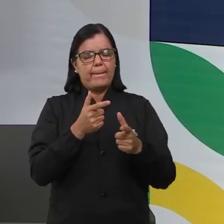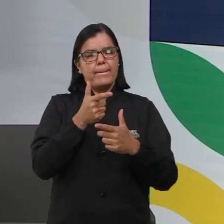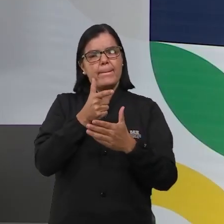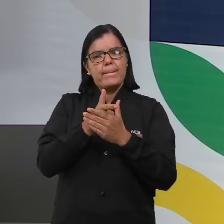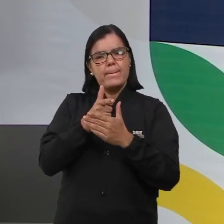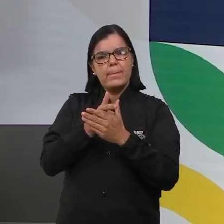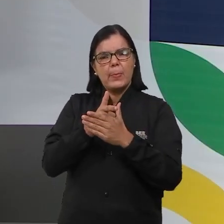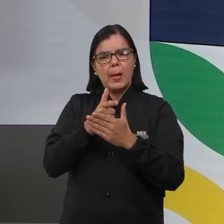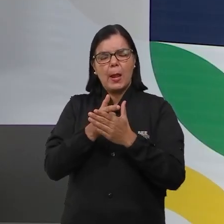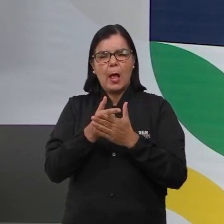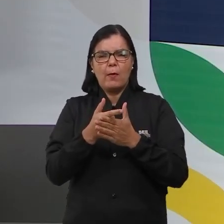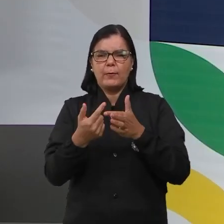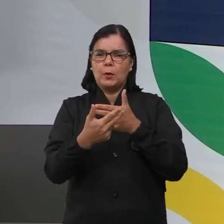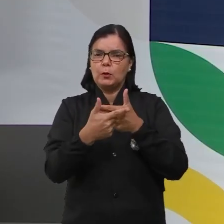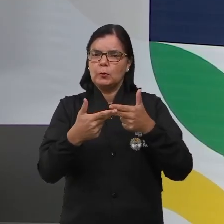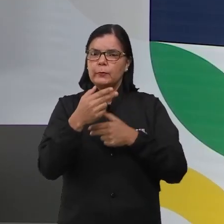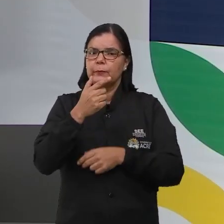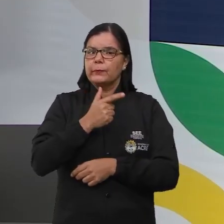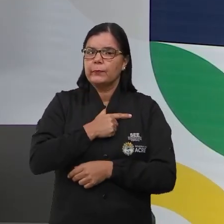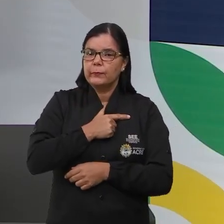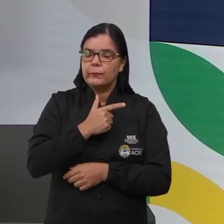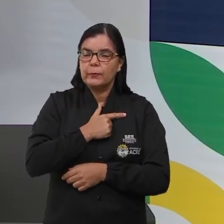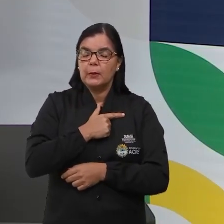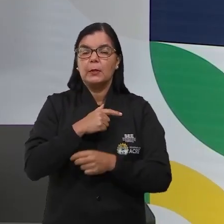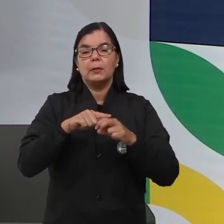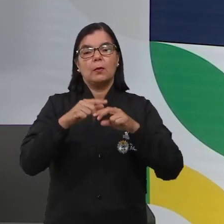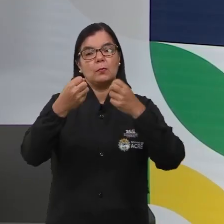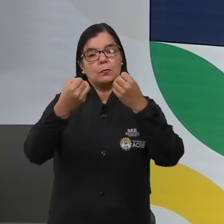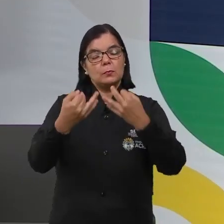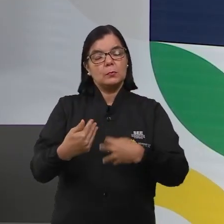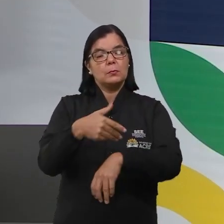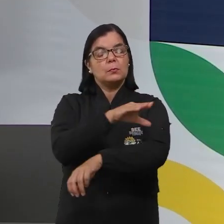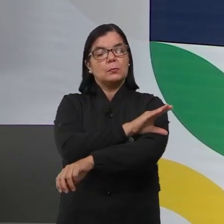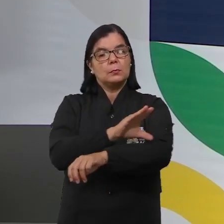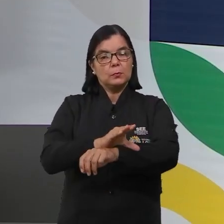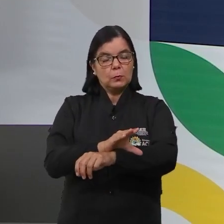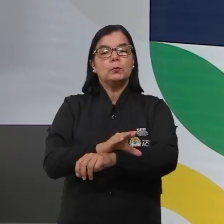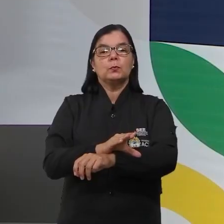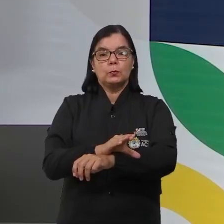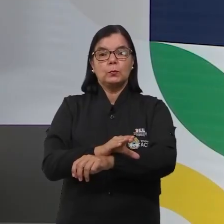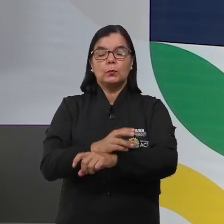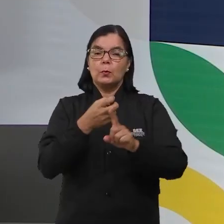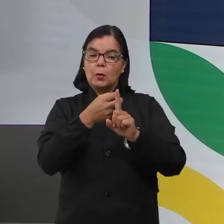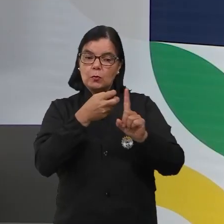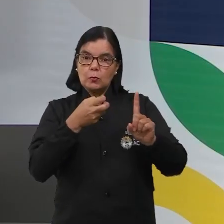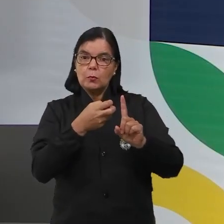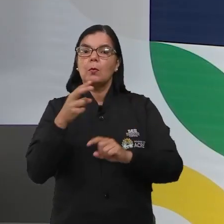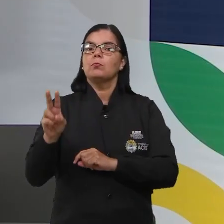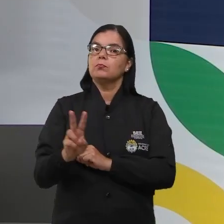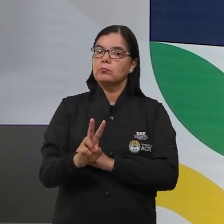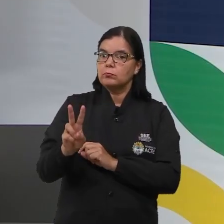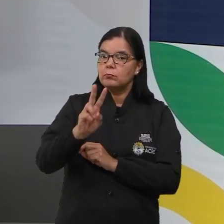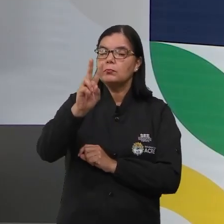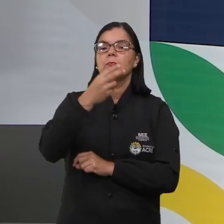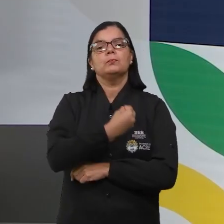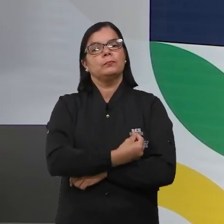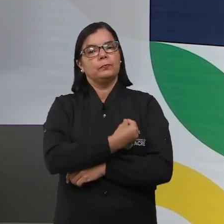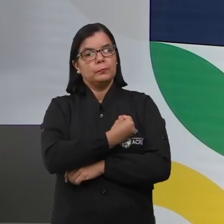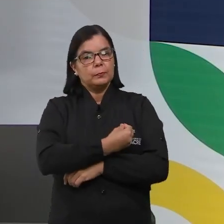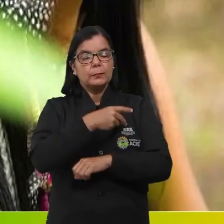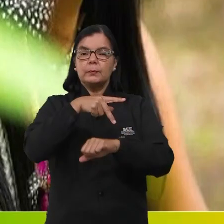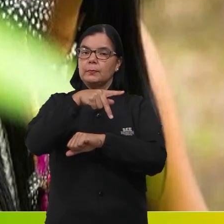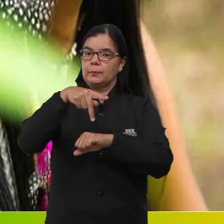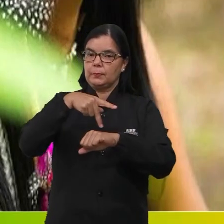a gente fala sobre essa cultura, a gente está falando de algo muito rico e muito presente no nosso país.